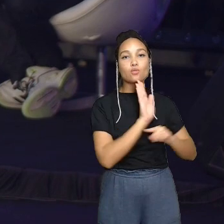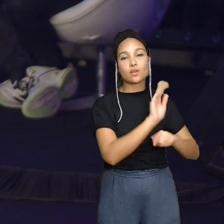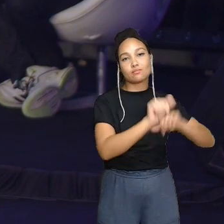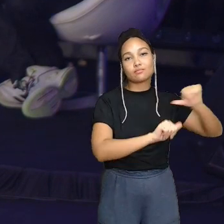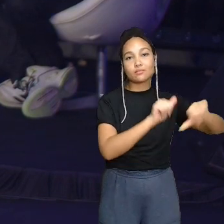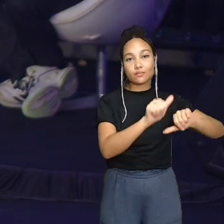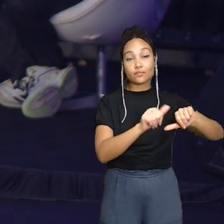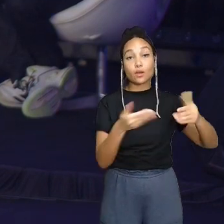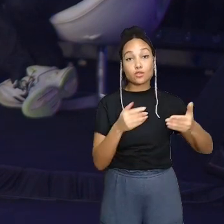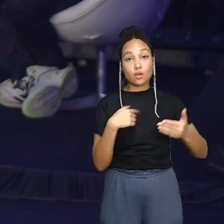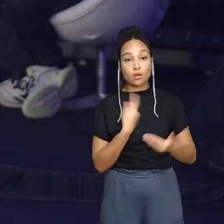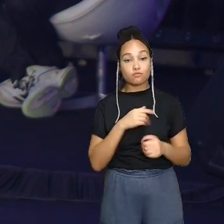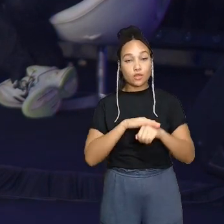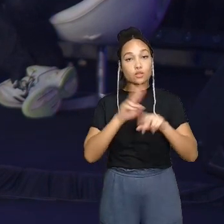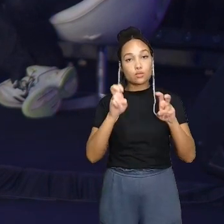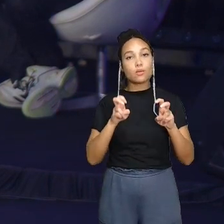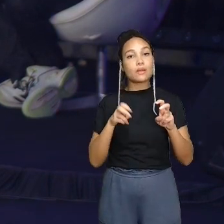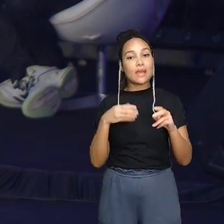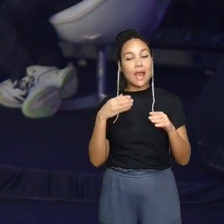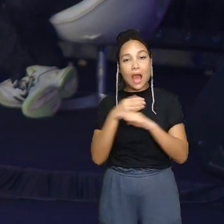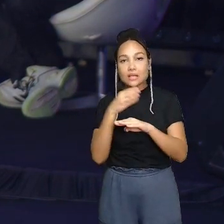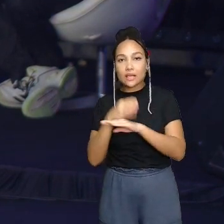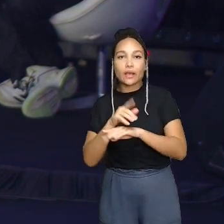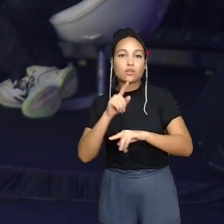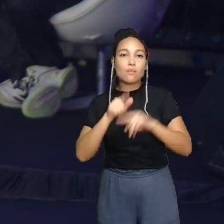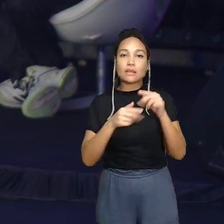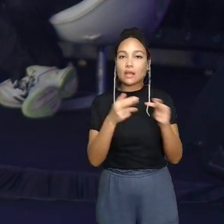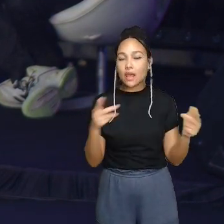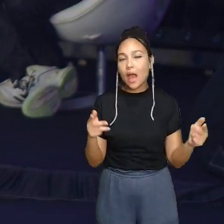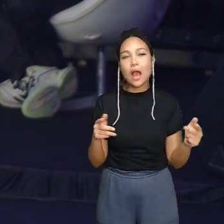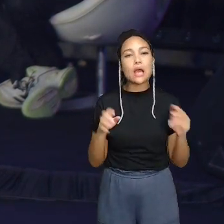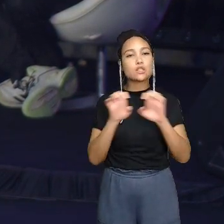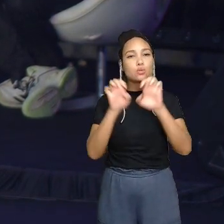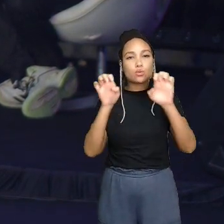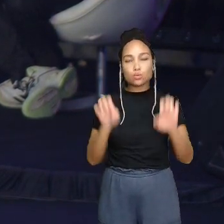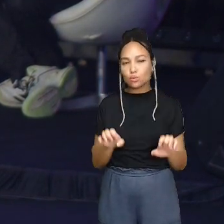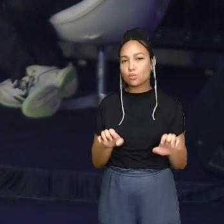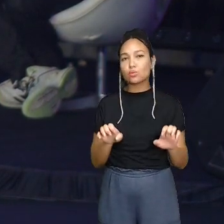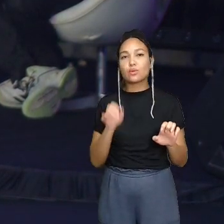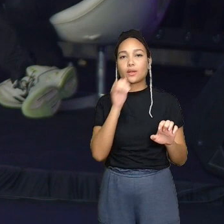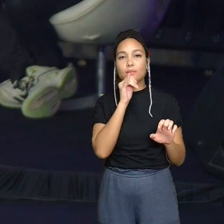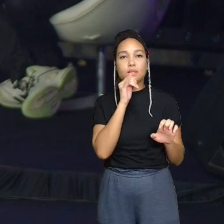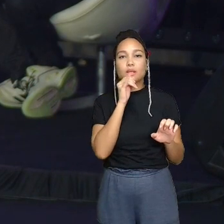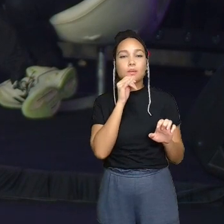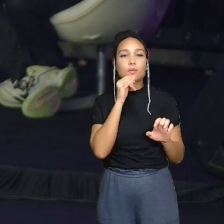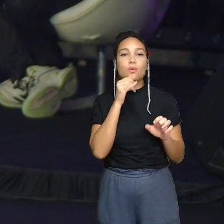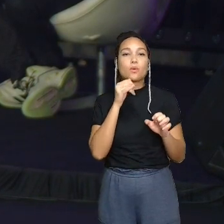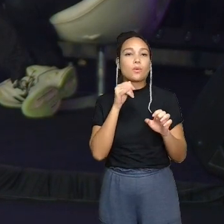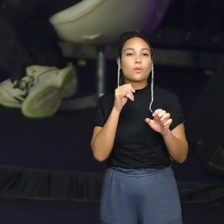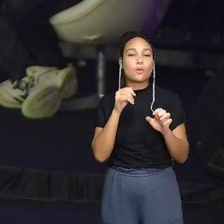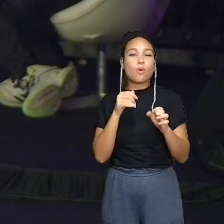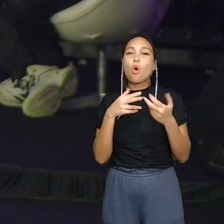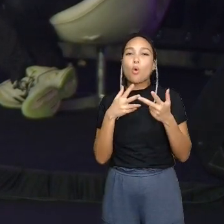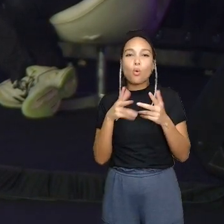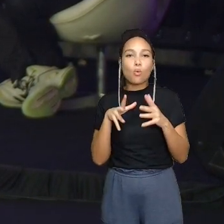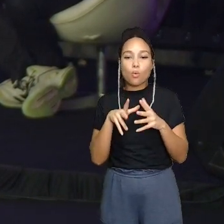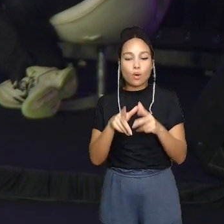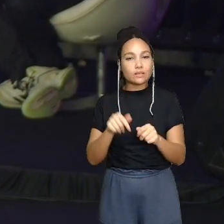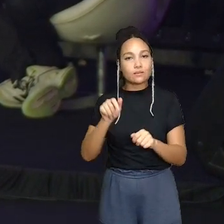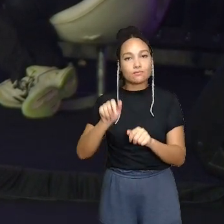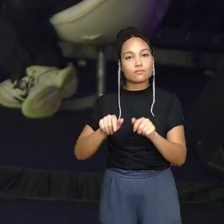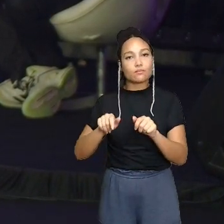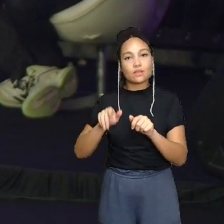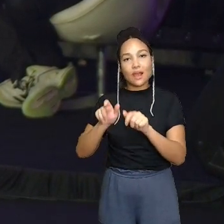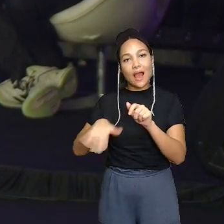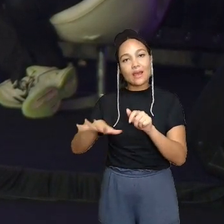a equipamento, ter acesso à estrutura, seja de um óculos de realidade virtual, de impressora 3D, para poder recriar essa nossa